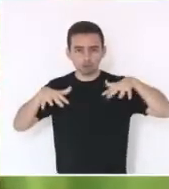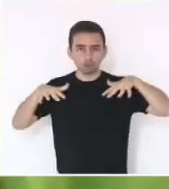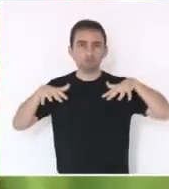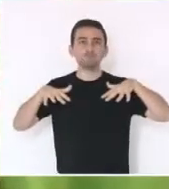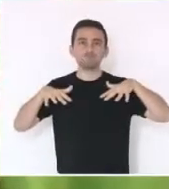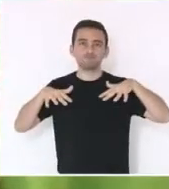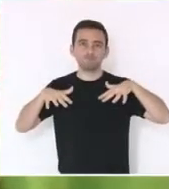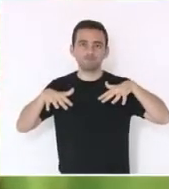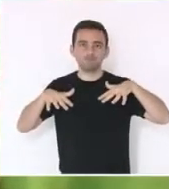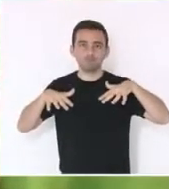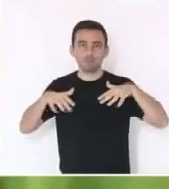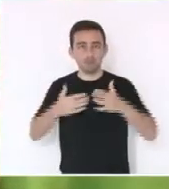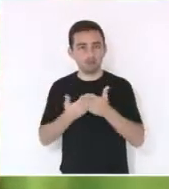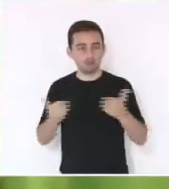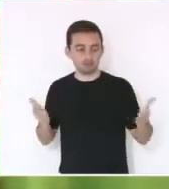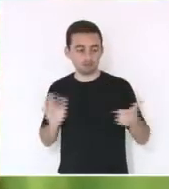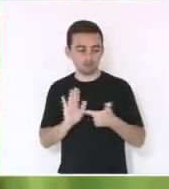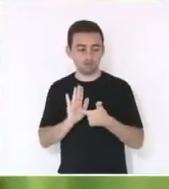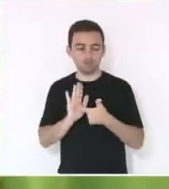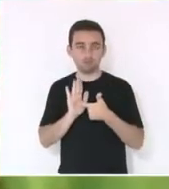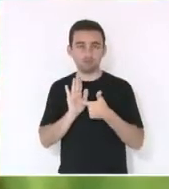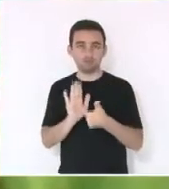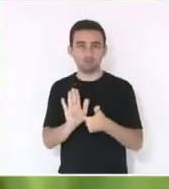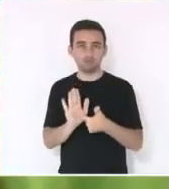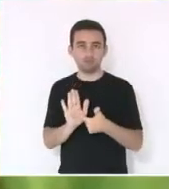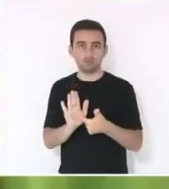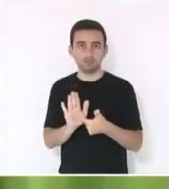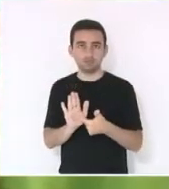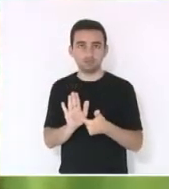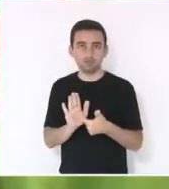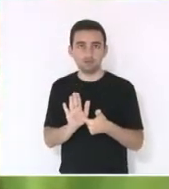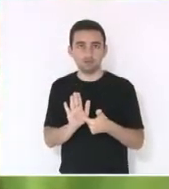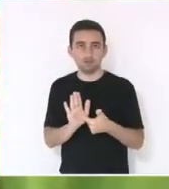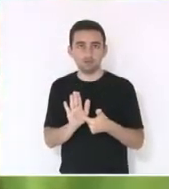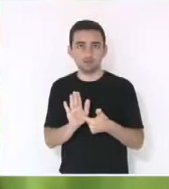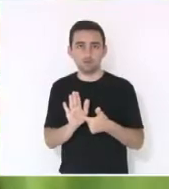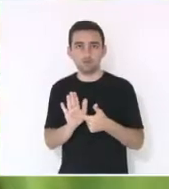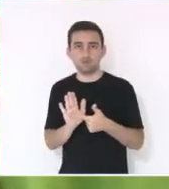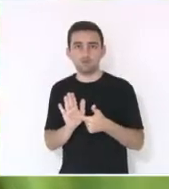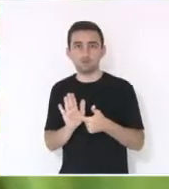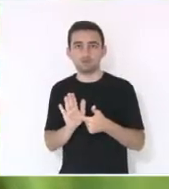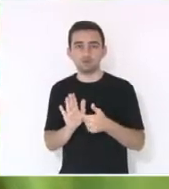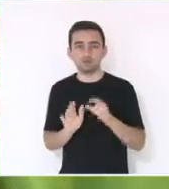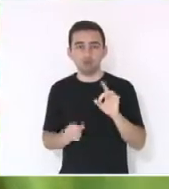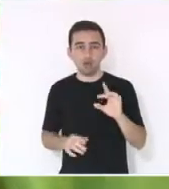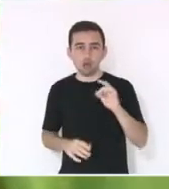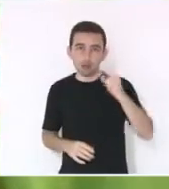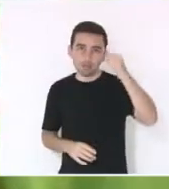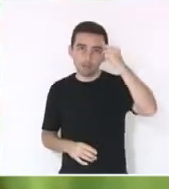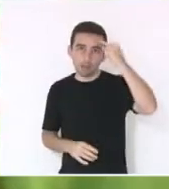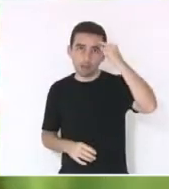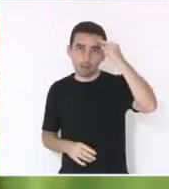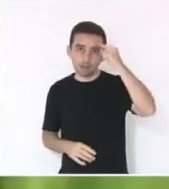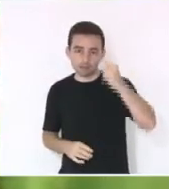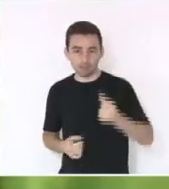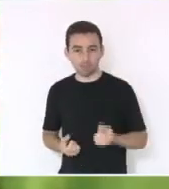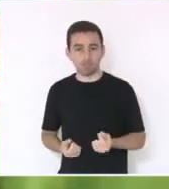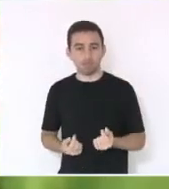e mostram que não é só a parte financeira na nossa